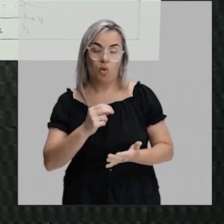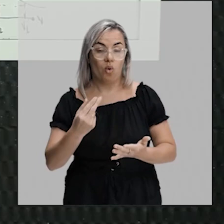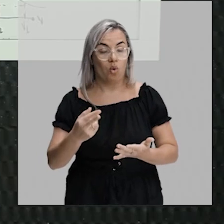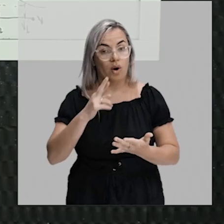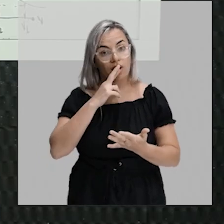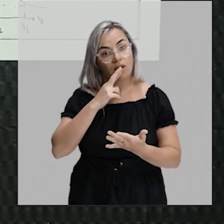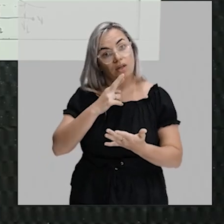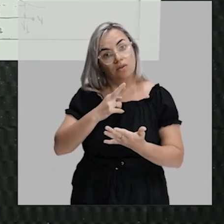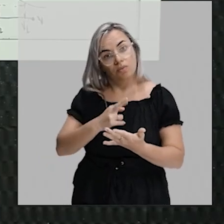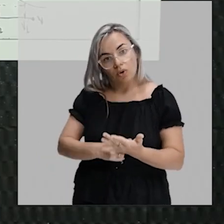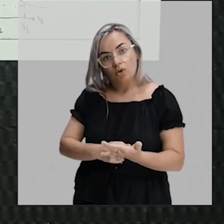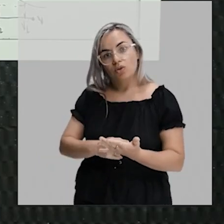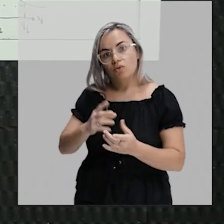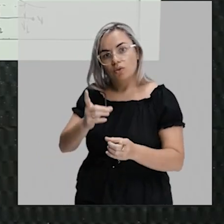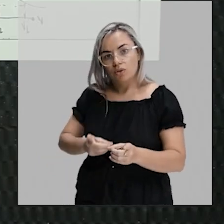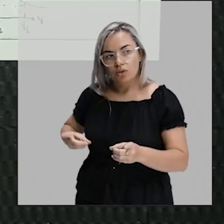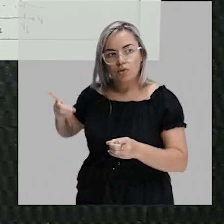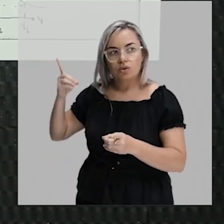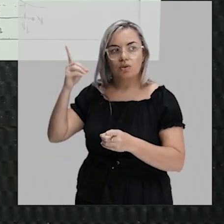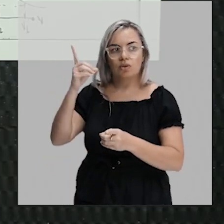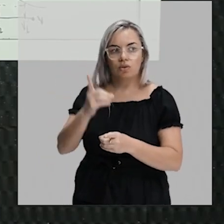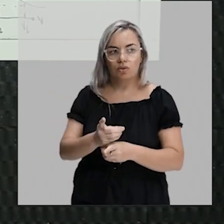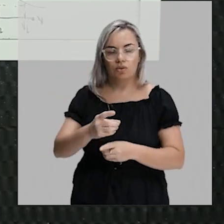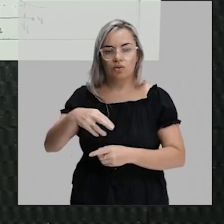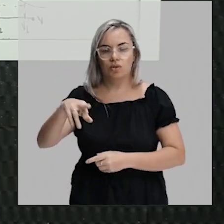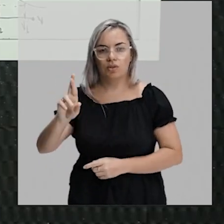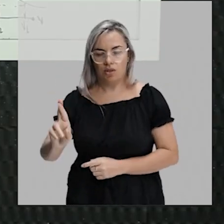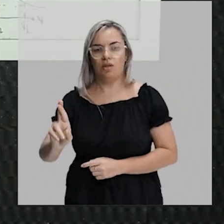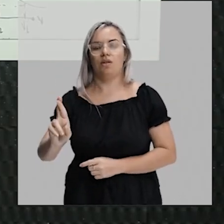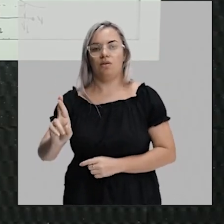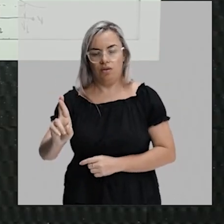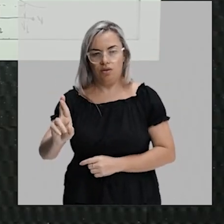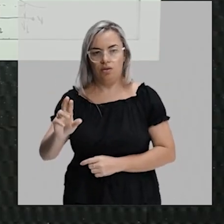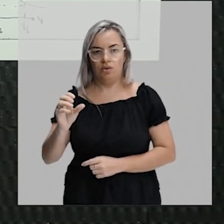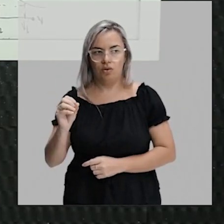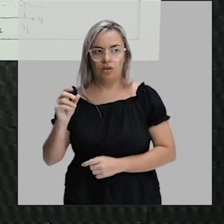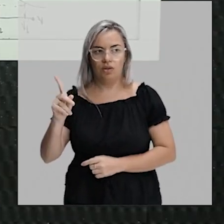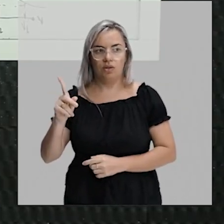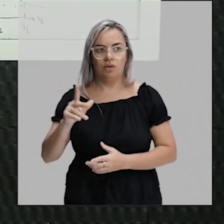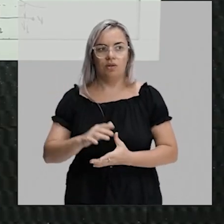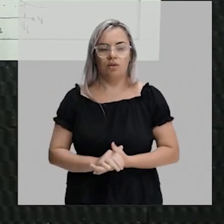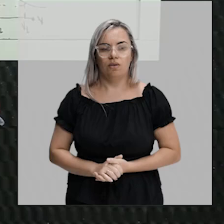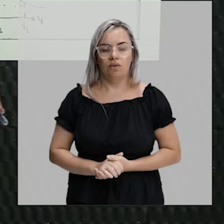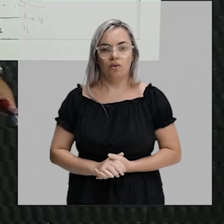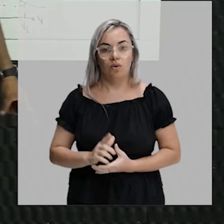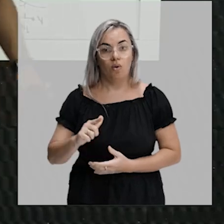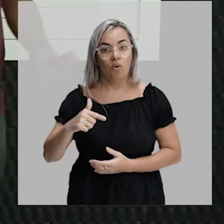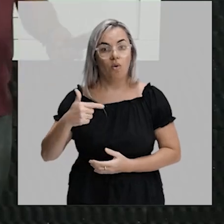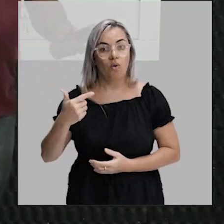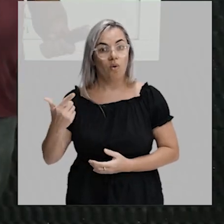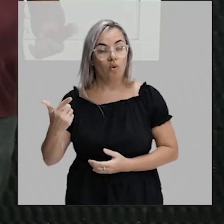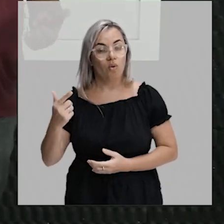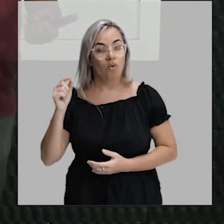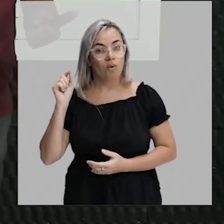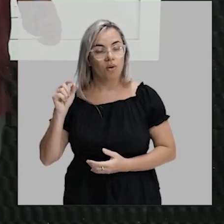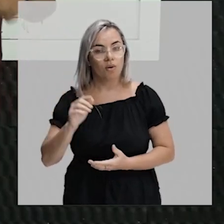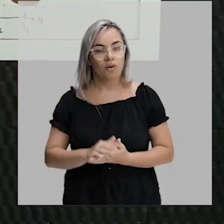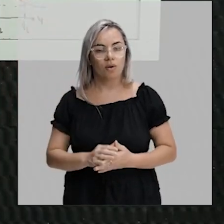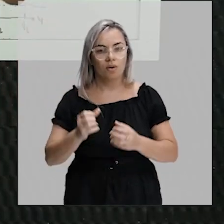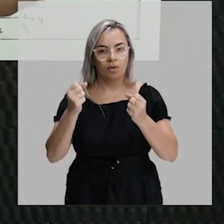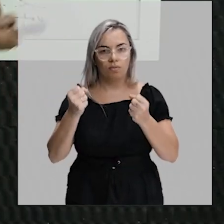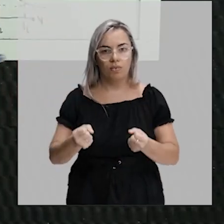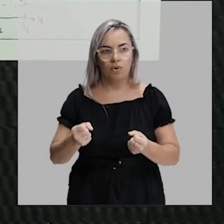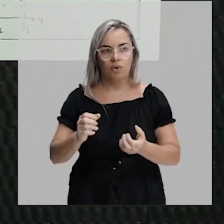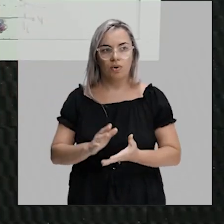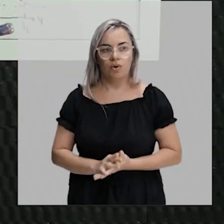essa constante, né? A resposta ele pode querer que você encontre essa constante, certo? Ou além disso, quando ele não te der, pode ser que essa constante ela se